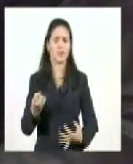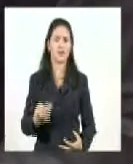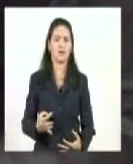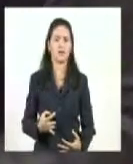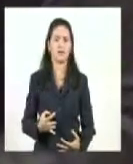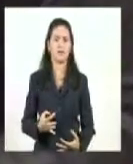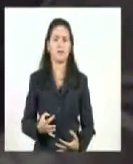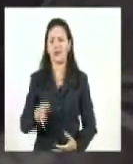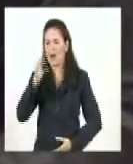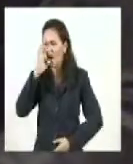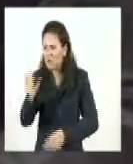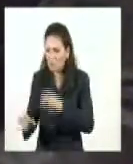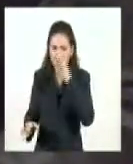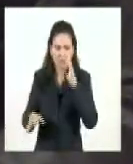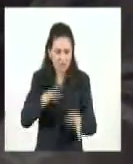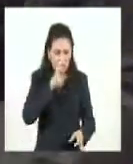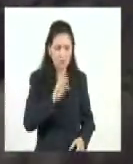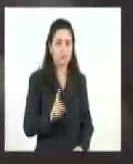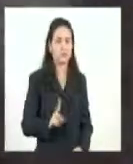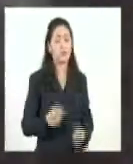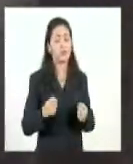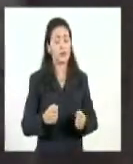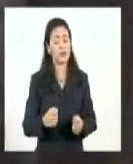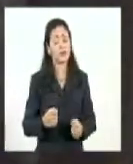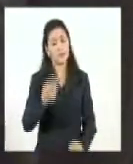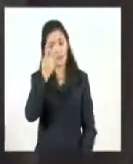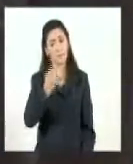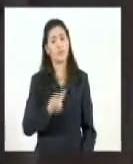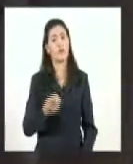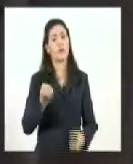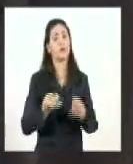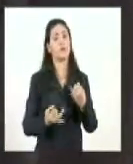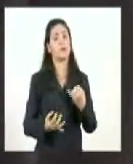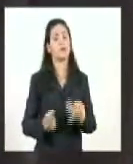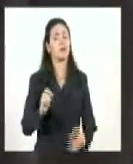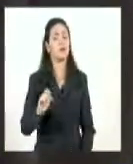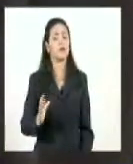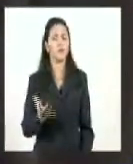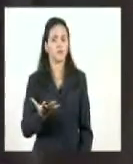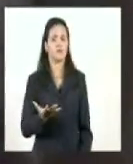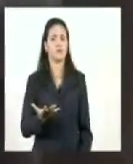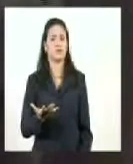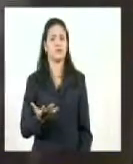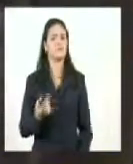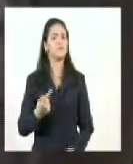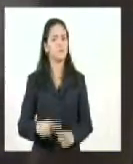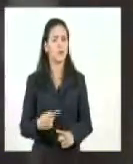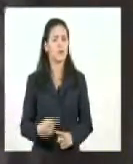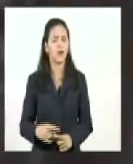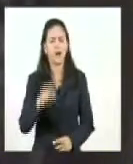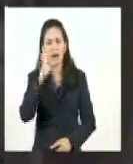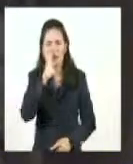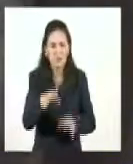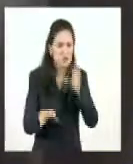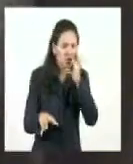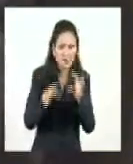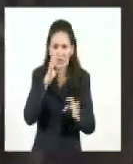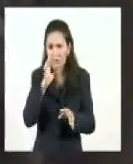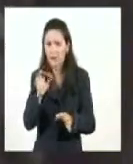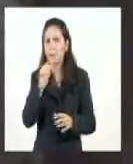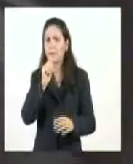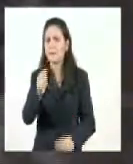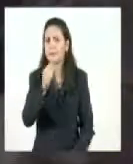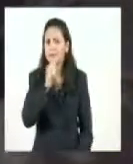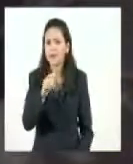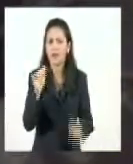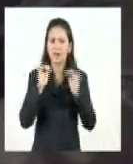atacar os outros. Porque essa questão de atacar os outros, os opositores, e de atacar a mídia, ele não vai para